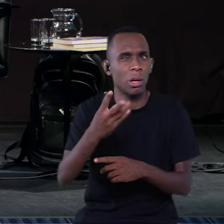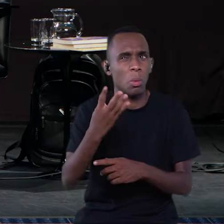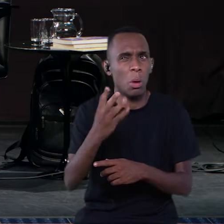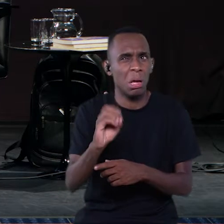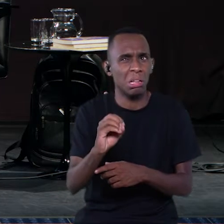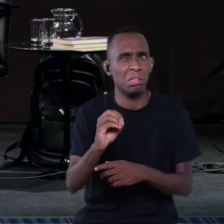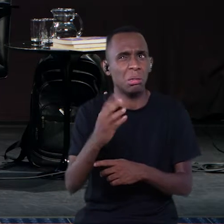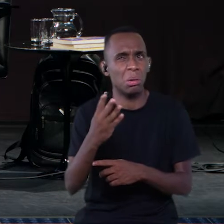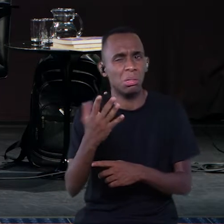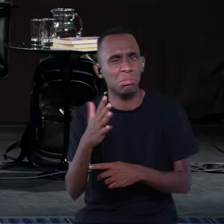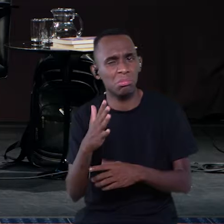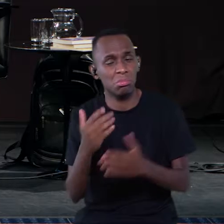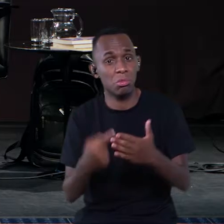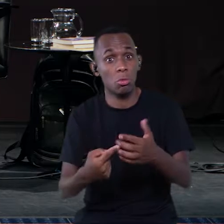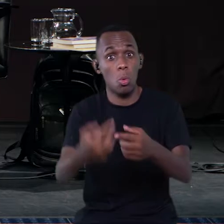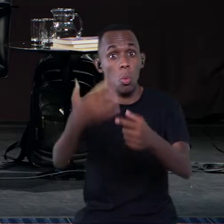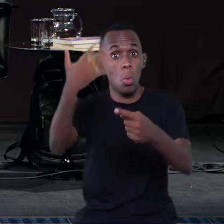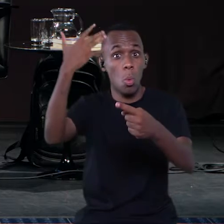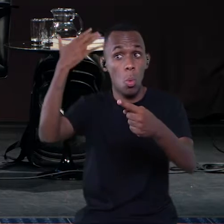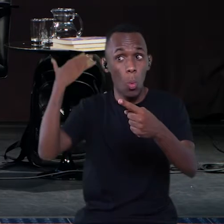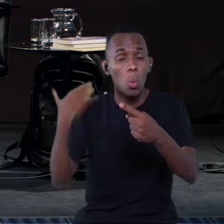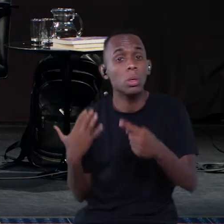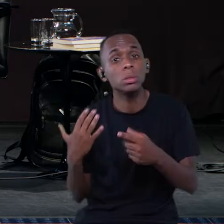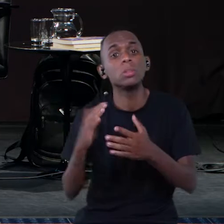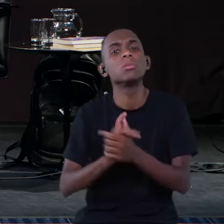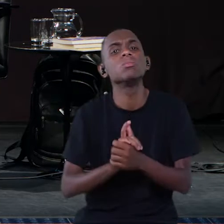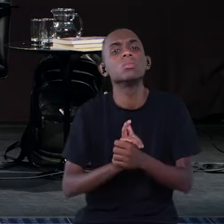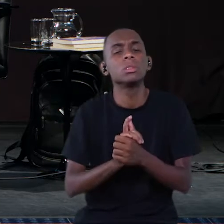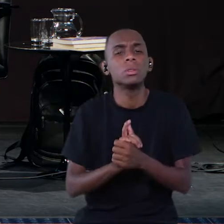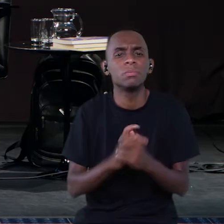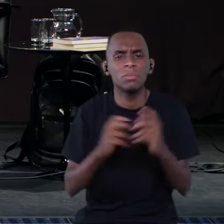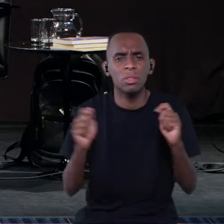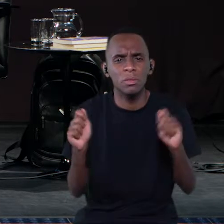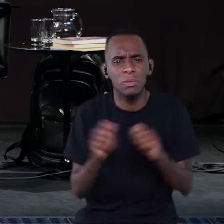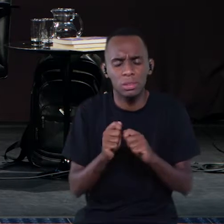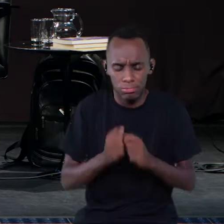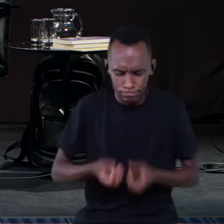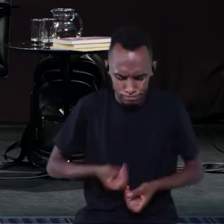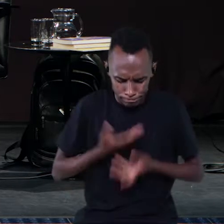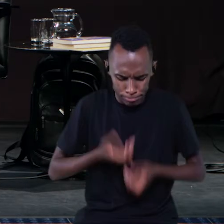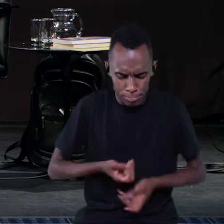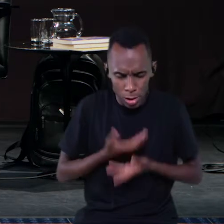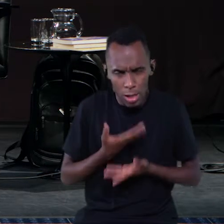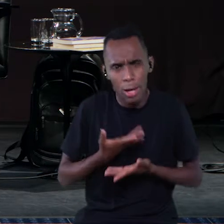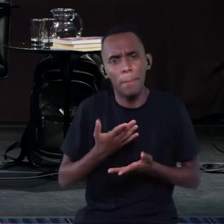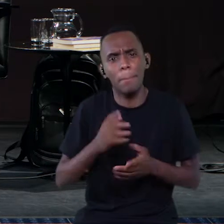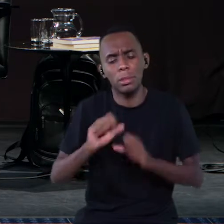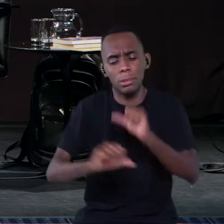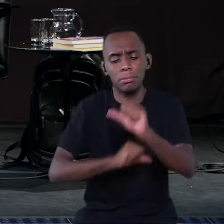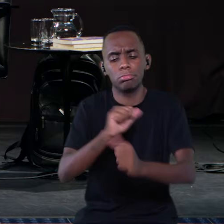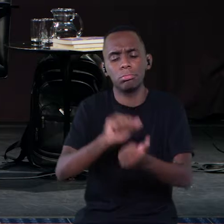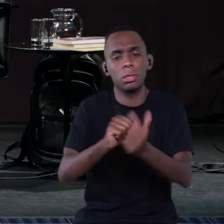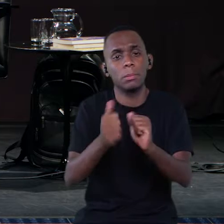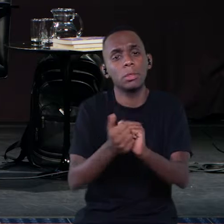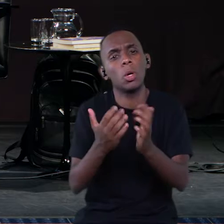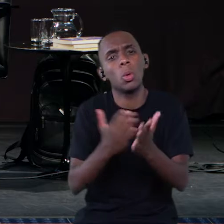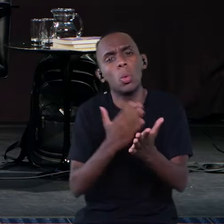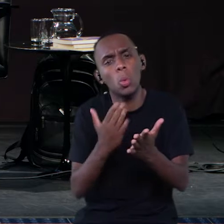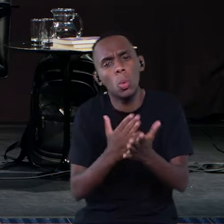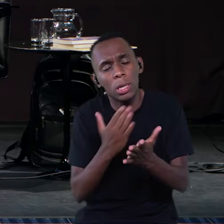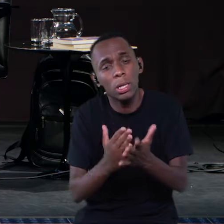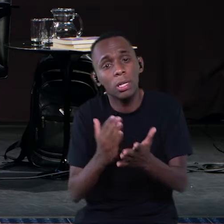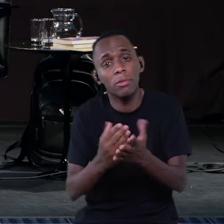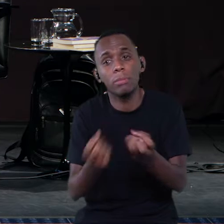anos atrás, né, Edmilson? Desde o início, fazendo desde o poema até o livro, até vender. É